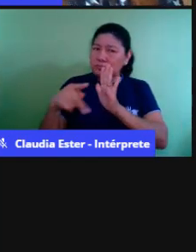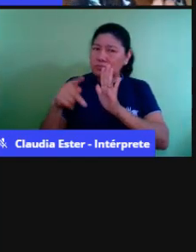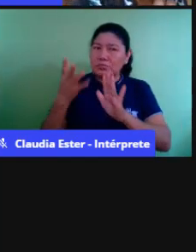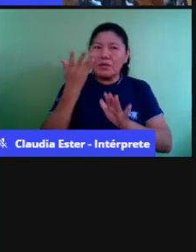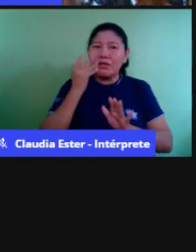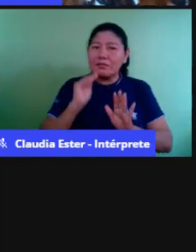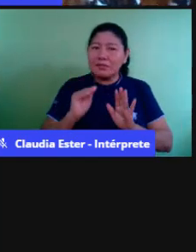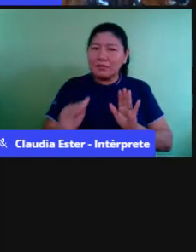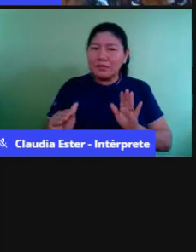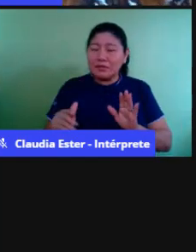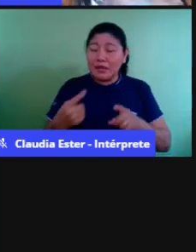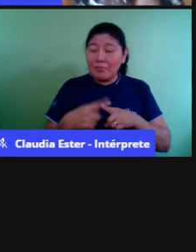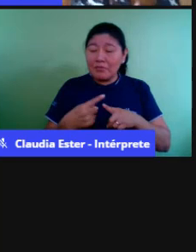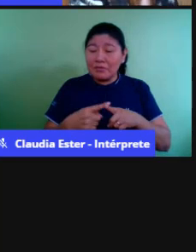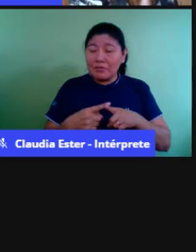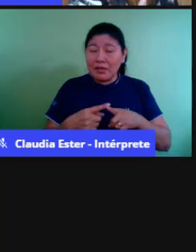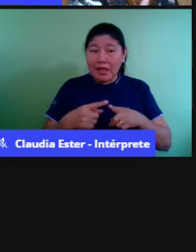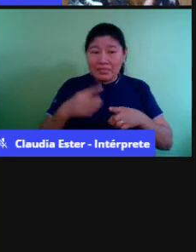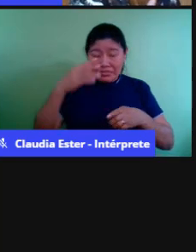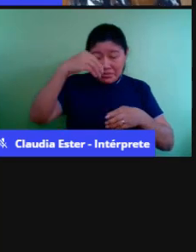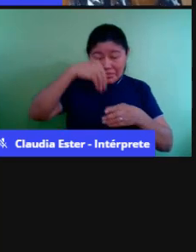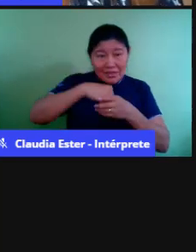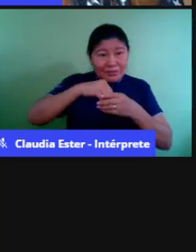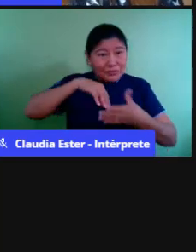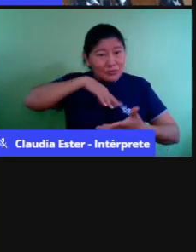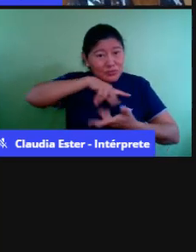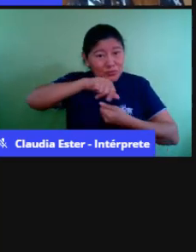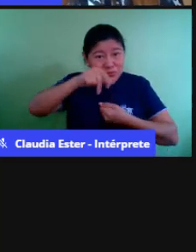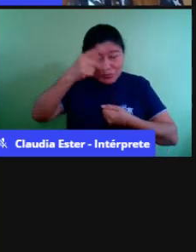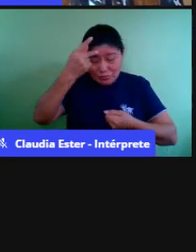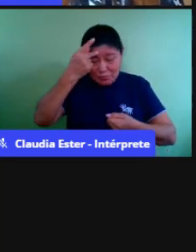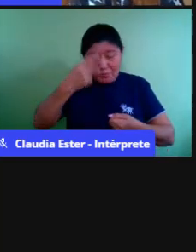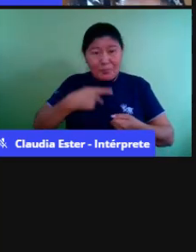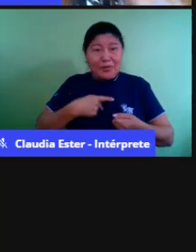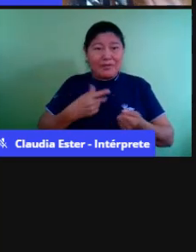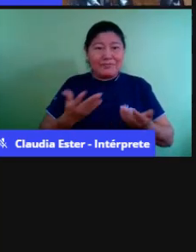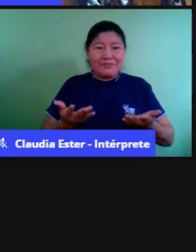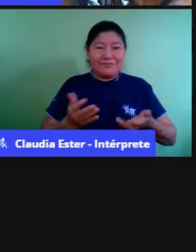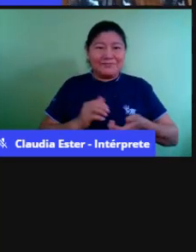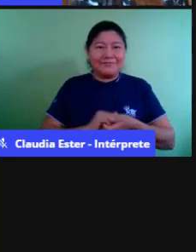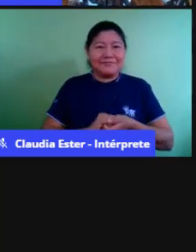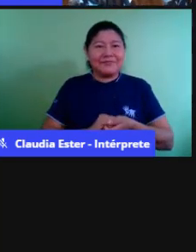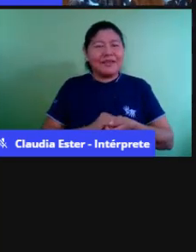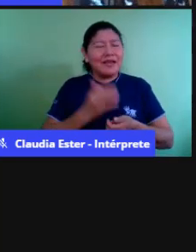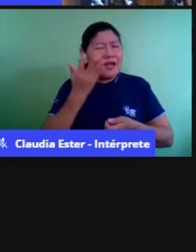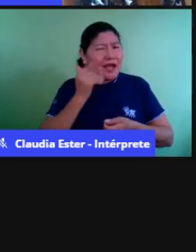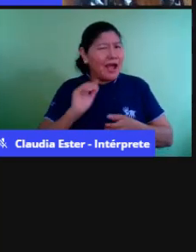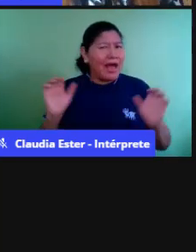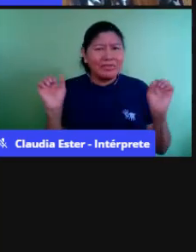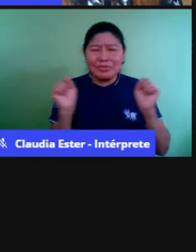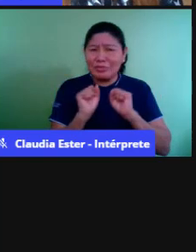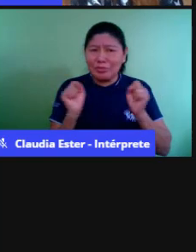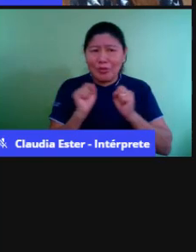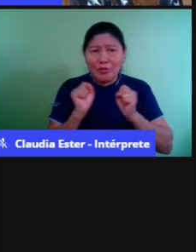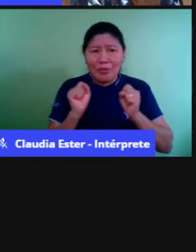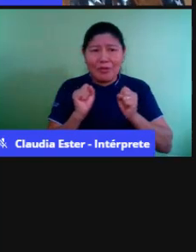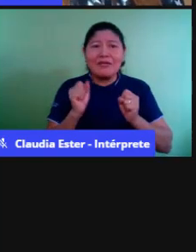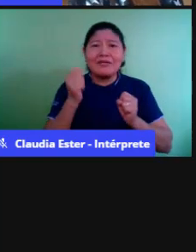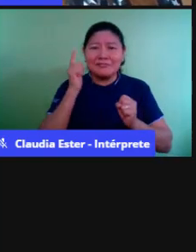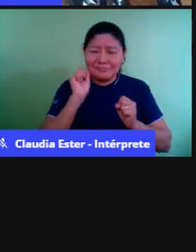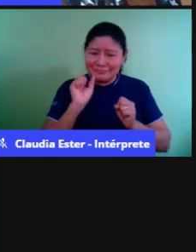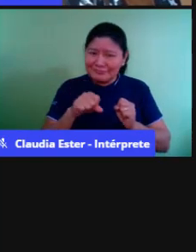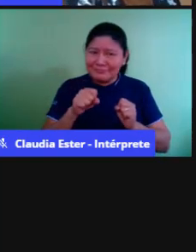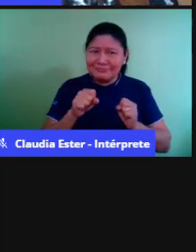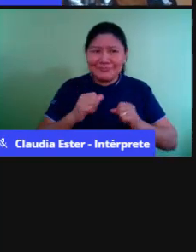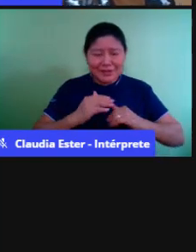de fantasias e elas são muito boas nisso, né? Então, é muito importante estimular a criança a fazer